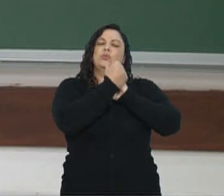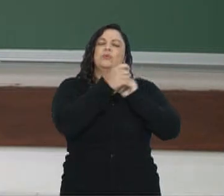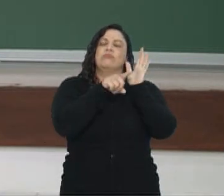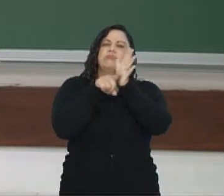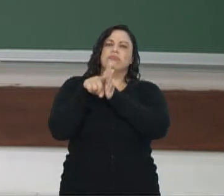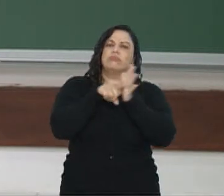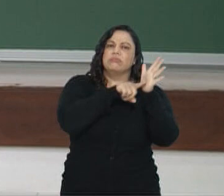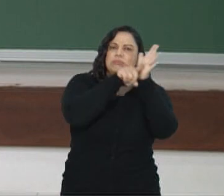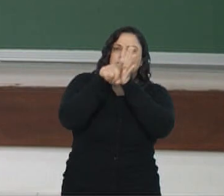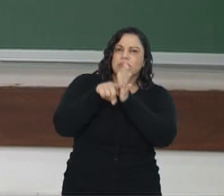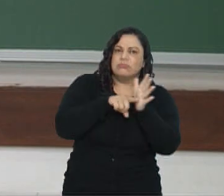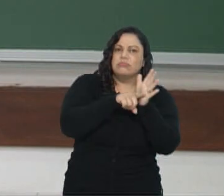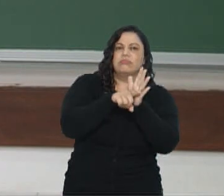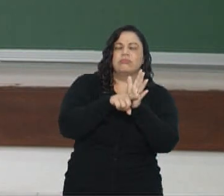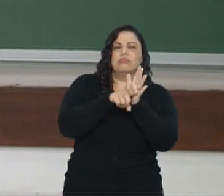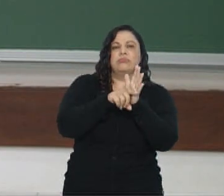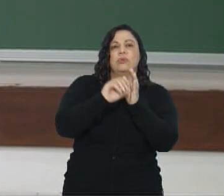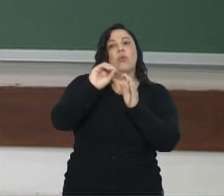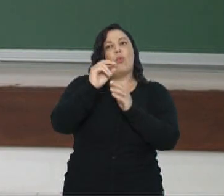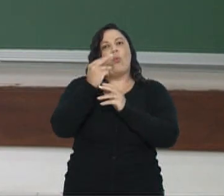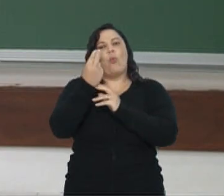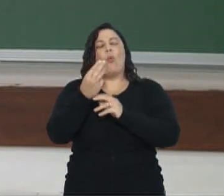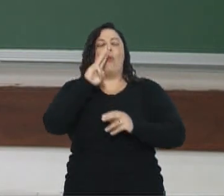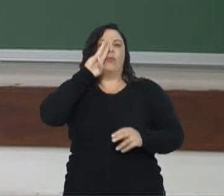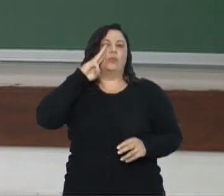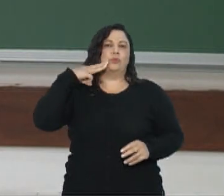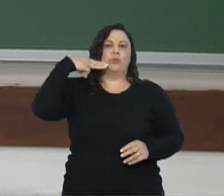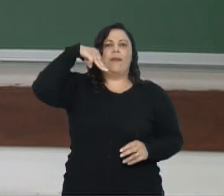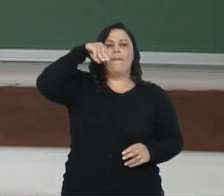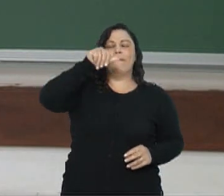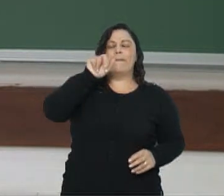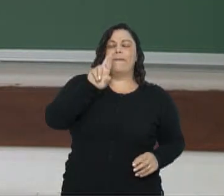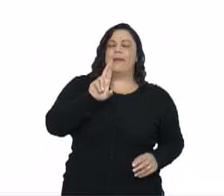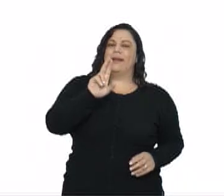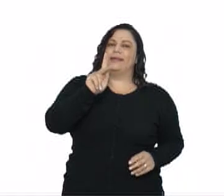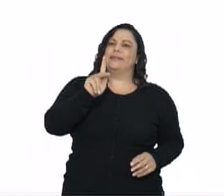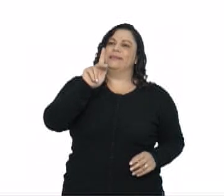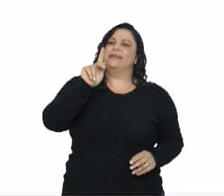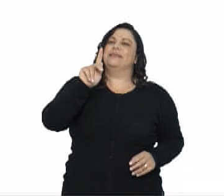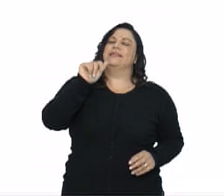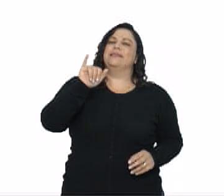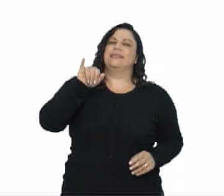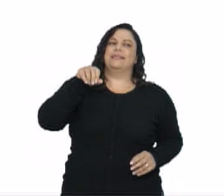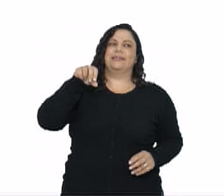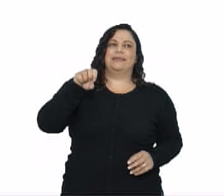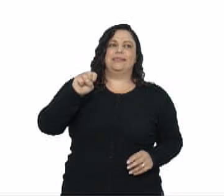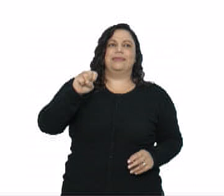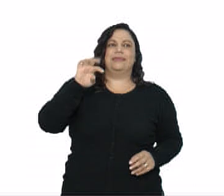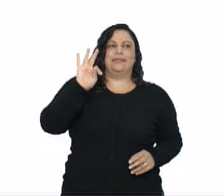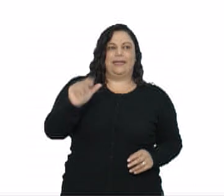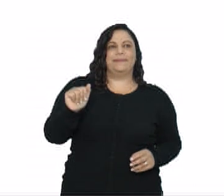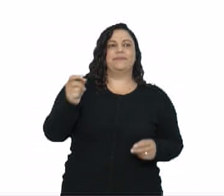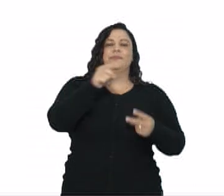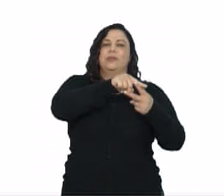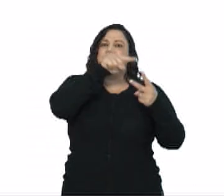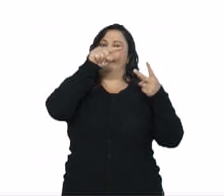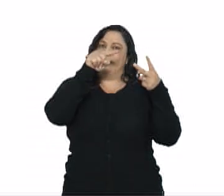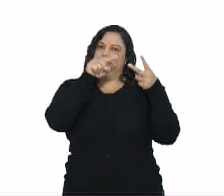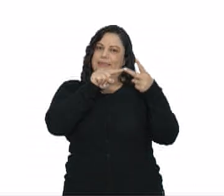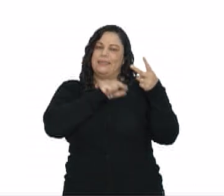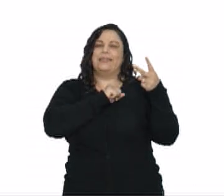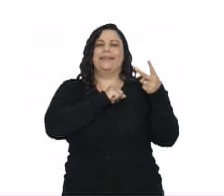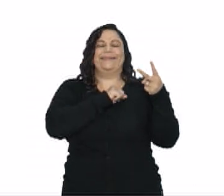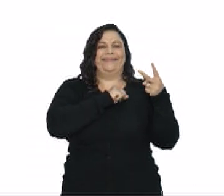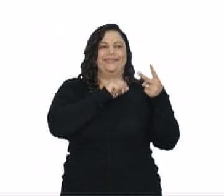científicos, ou simplesmente marxistas. Tá? E eles vão vir justamente da obra de Karl Marx e Friedrich Engels. Esses